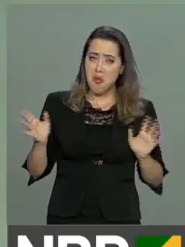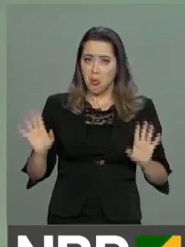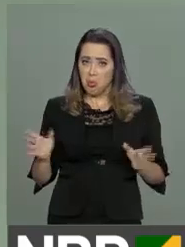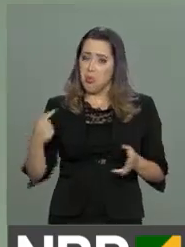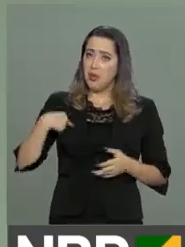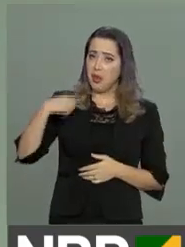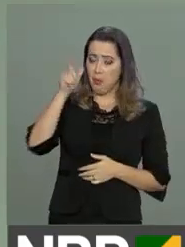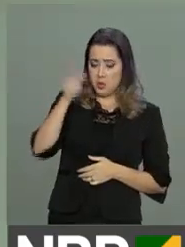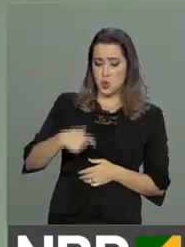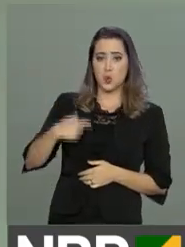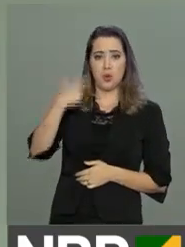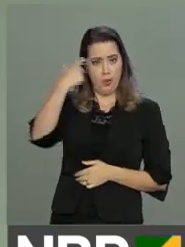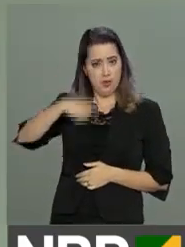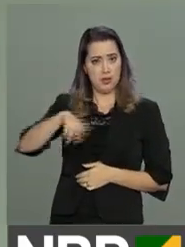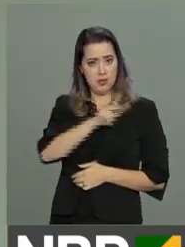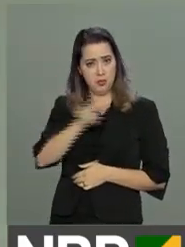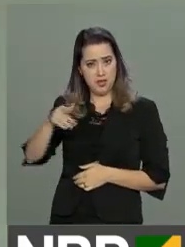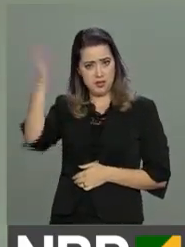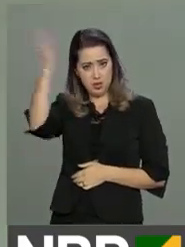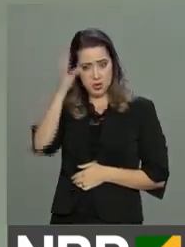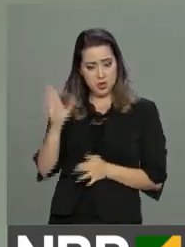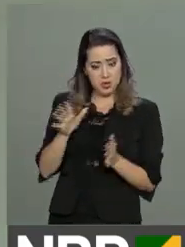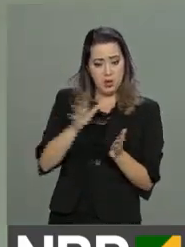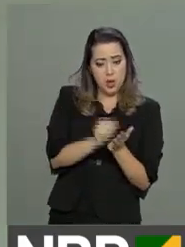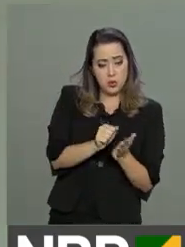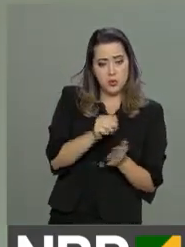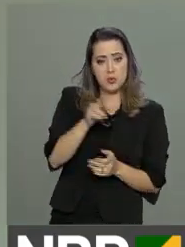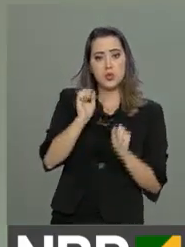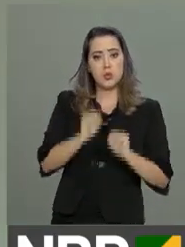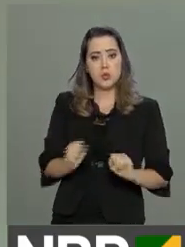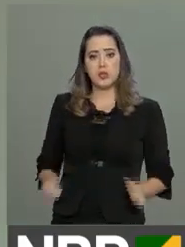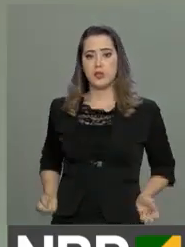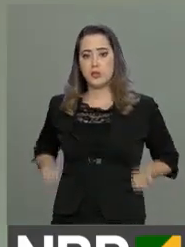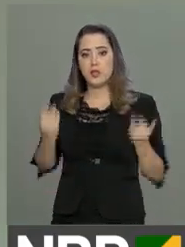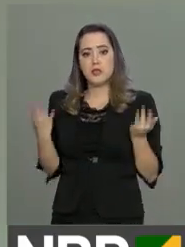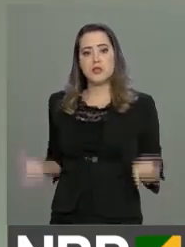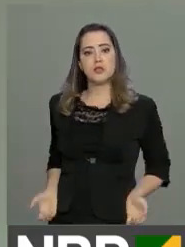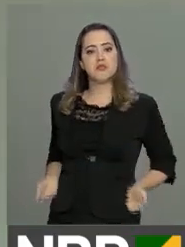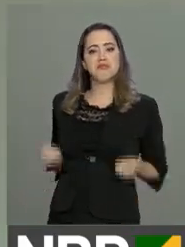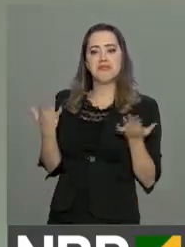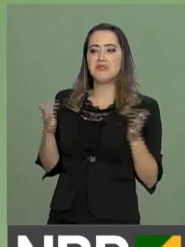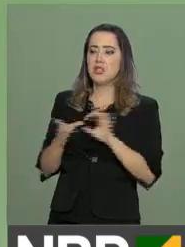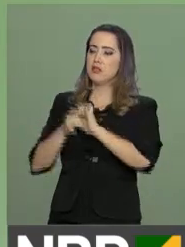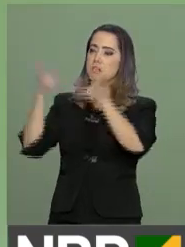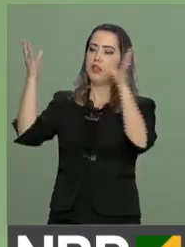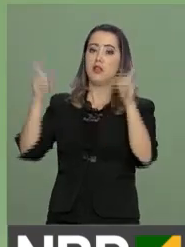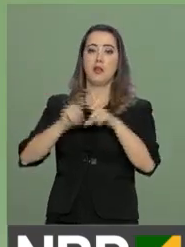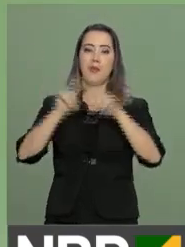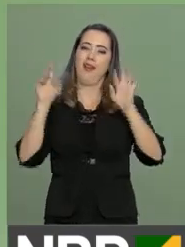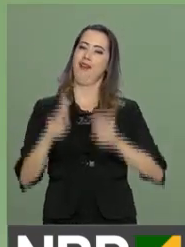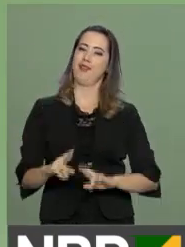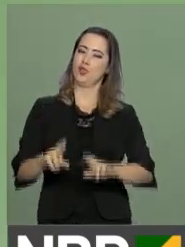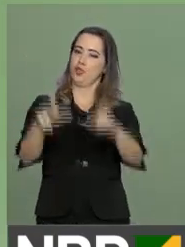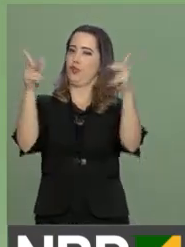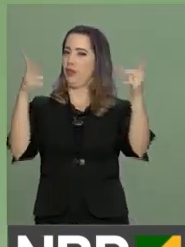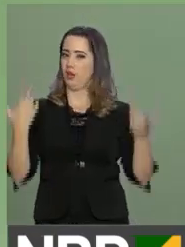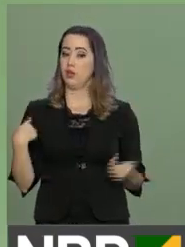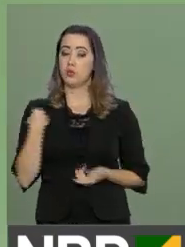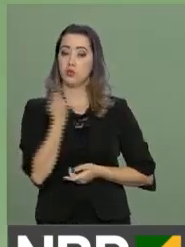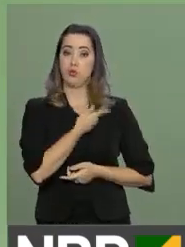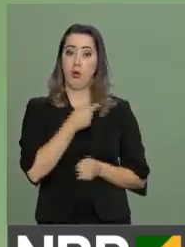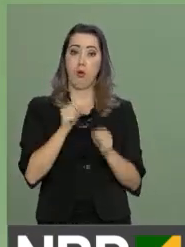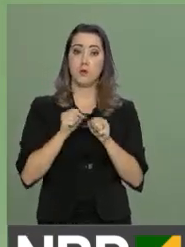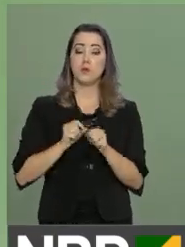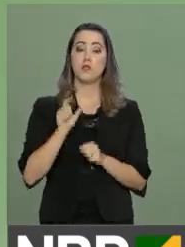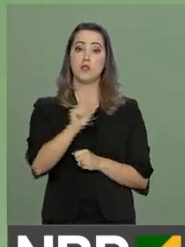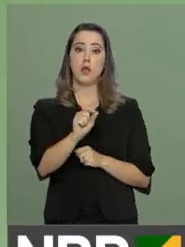para o presidente da República que, chegando ao poder, gastasse o que fosse possível. Mas, diferentemente, nós